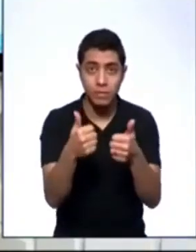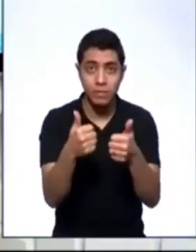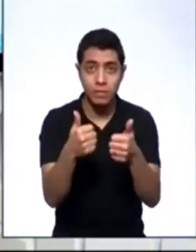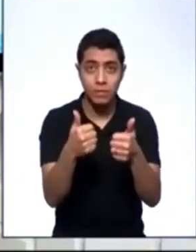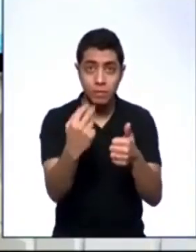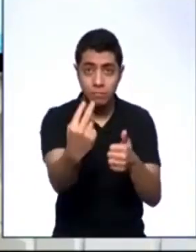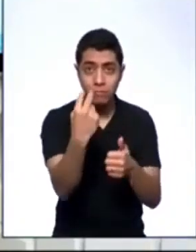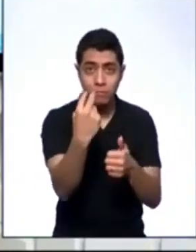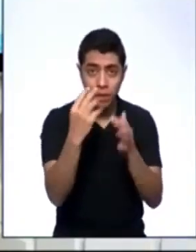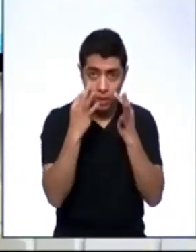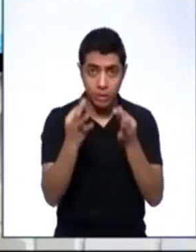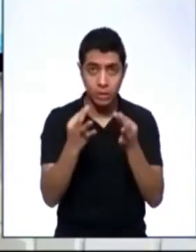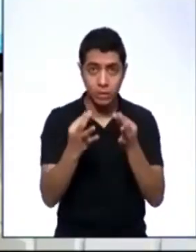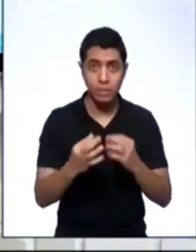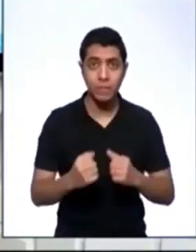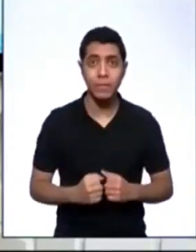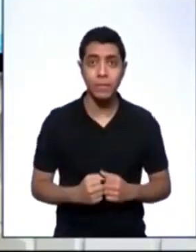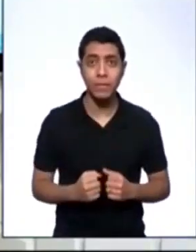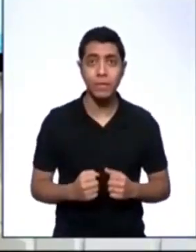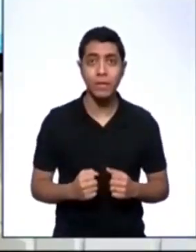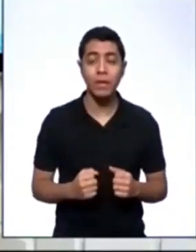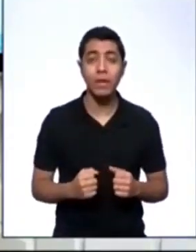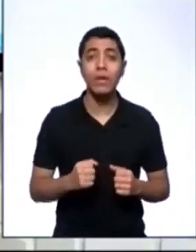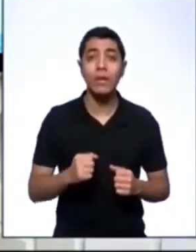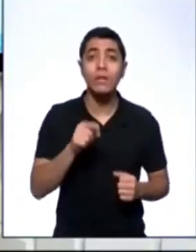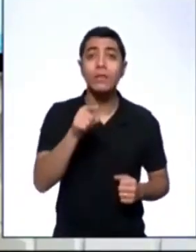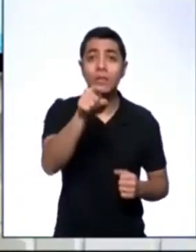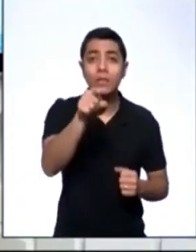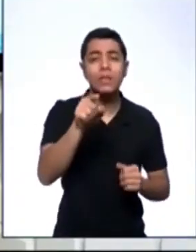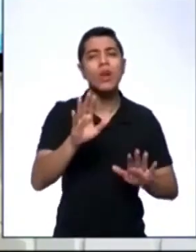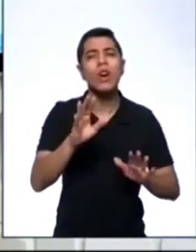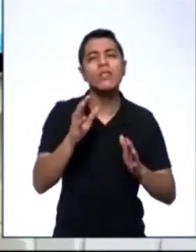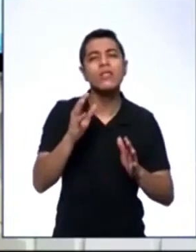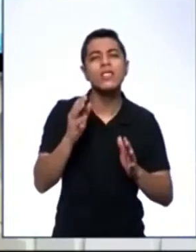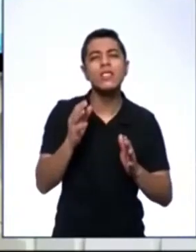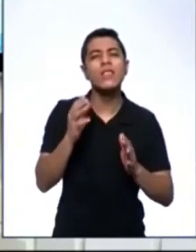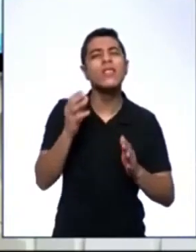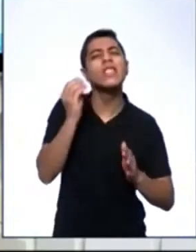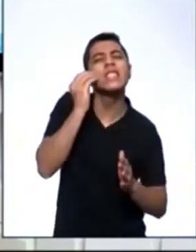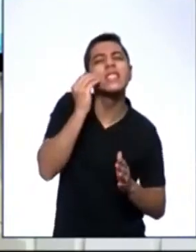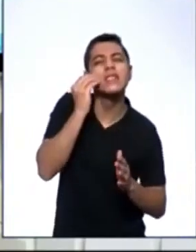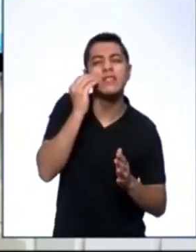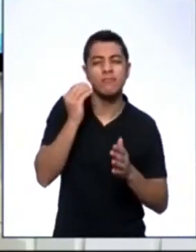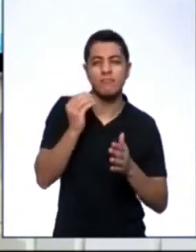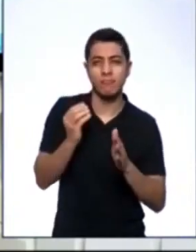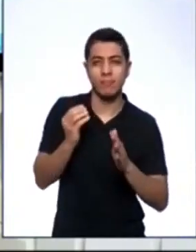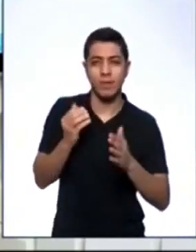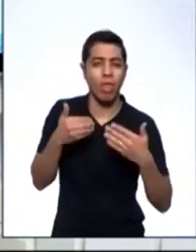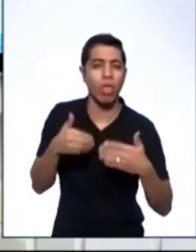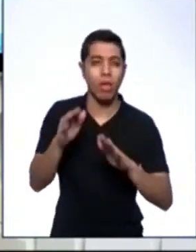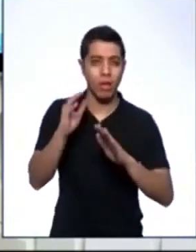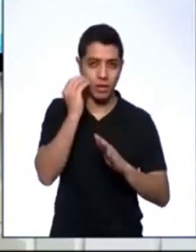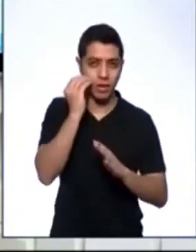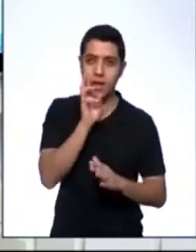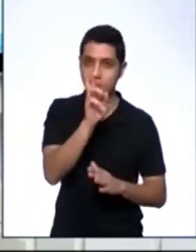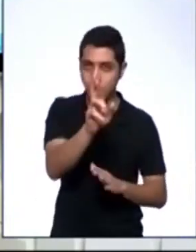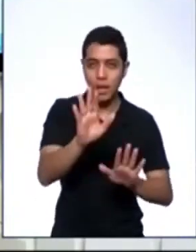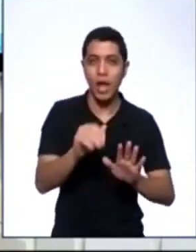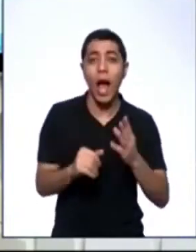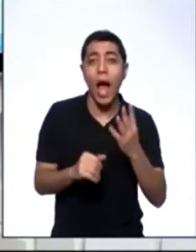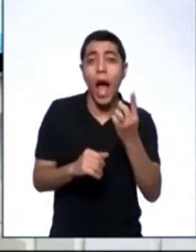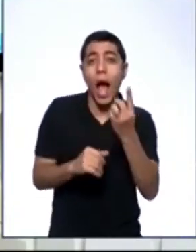comigo na tela vamos junto só assim sem compromisso Ok 14 -